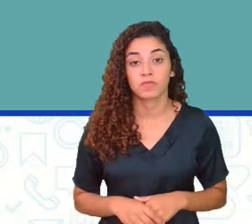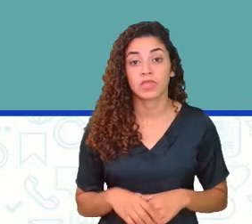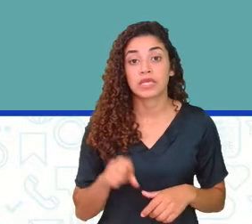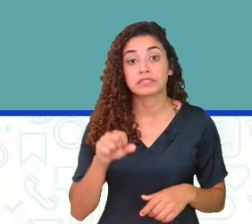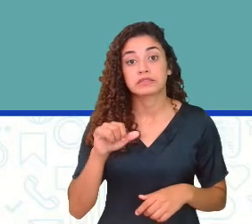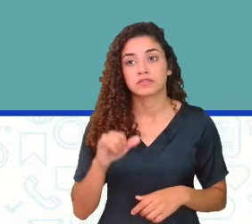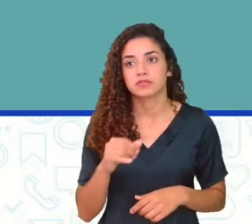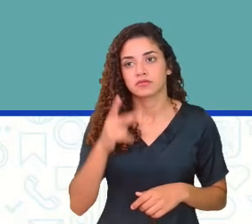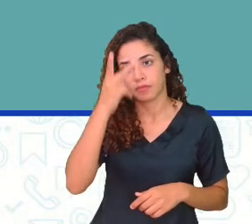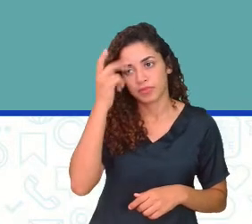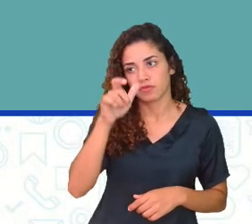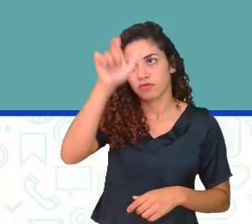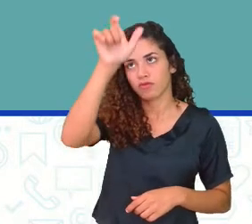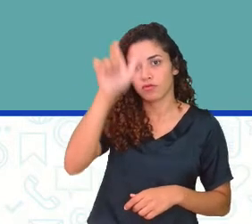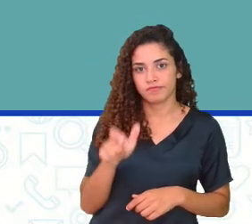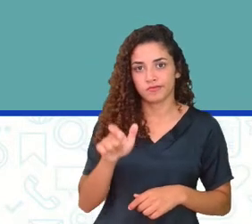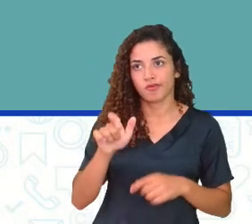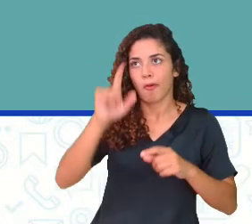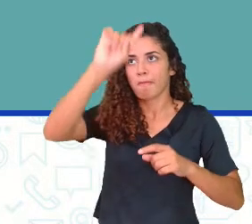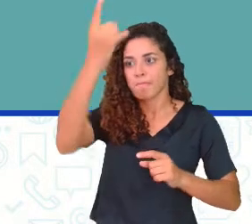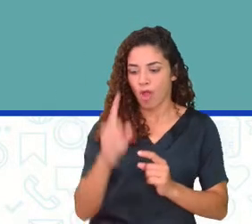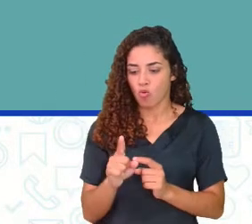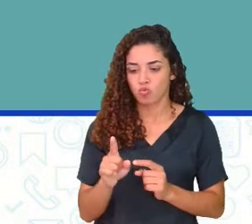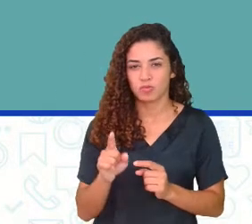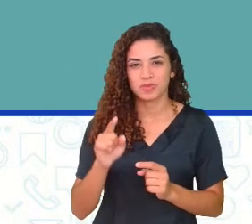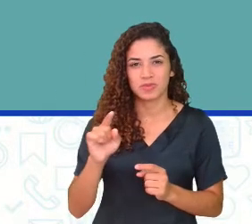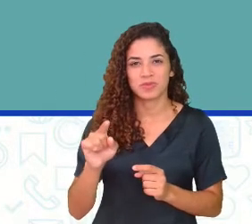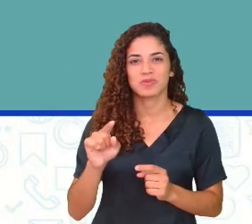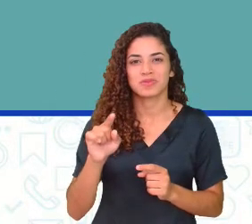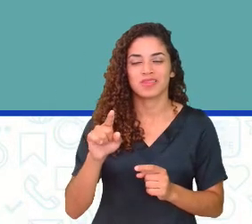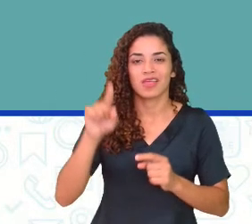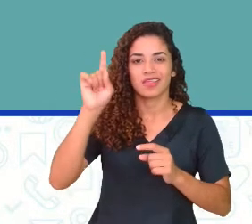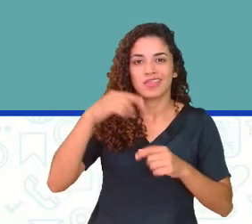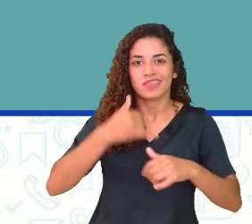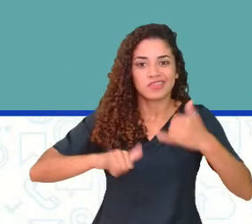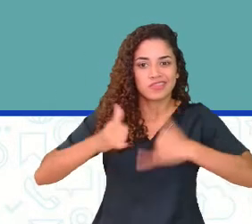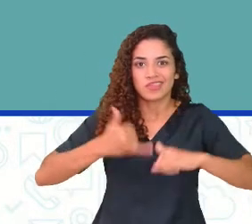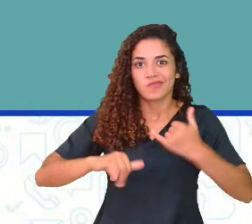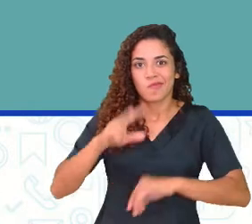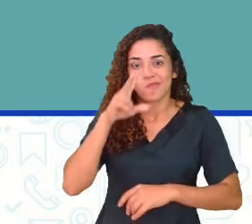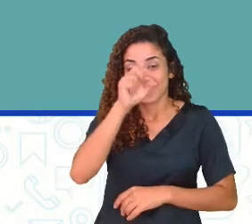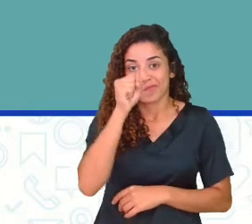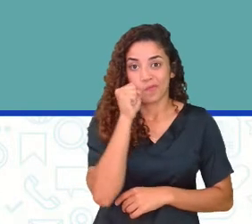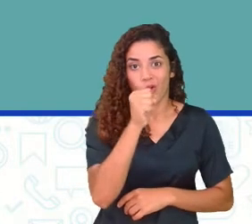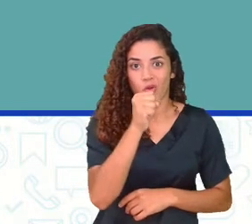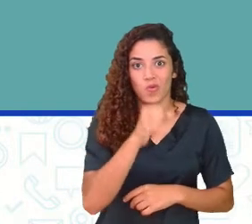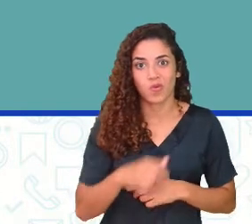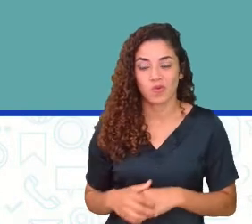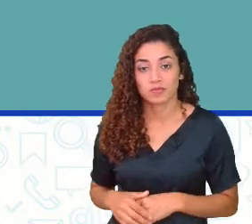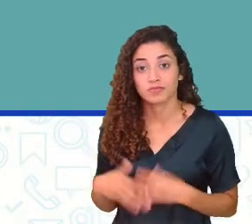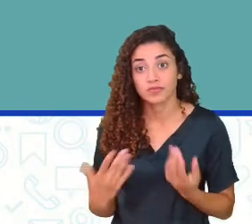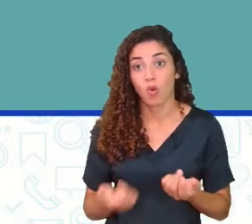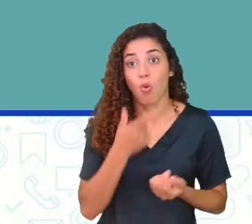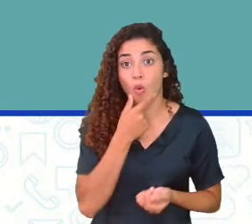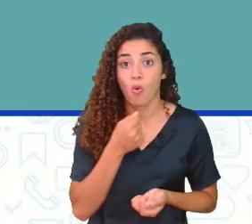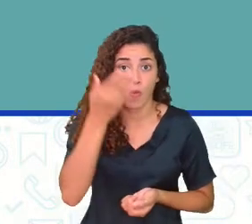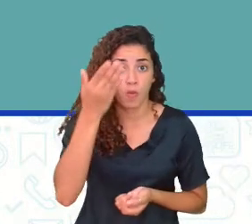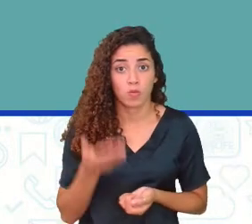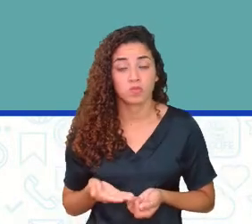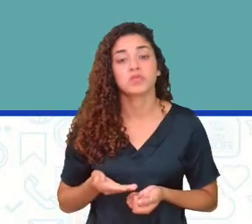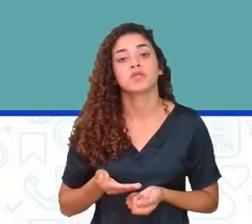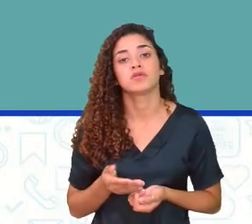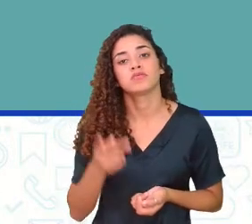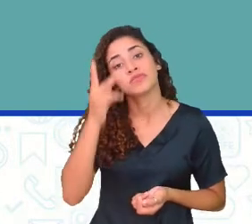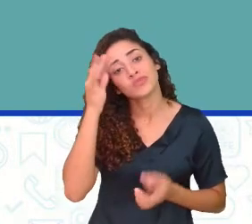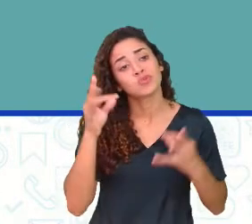atingir alguém recebe uma descarga grande, né? Uma descarga elétrica grande. Então, daí Benjamin Franklin já foi